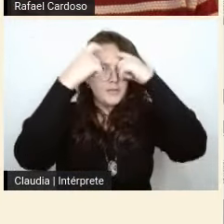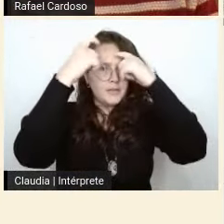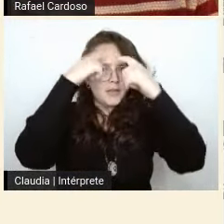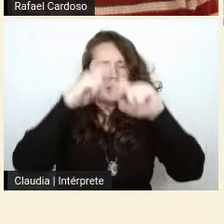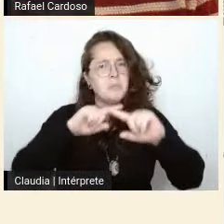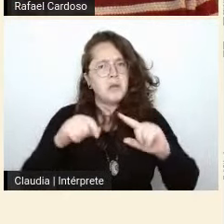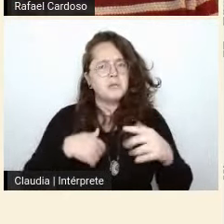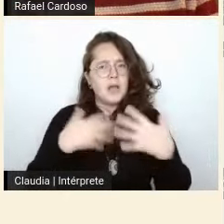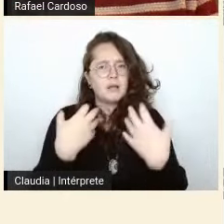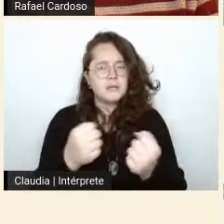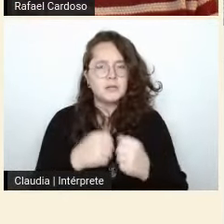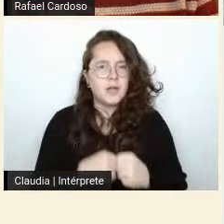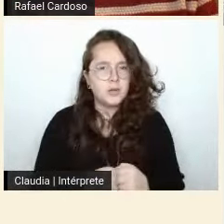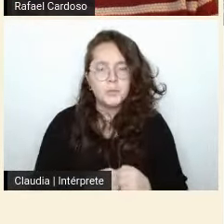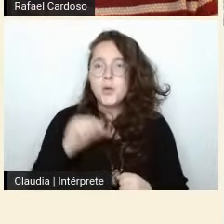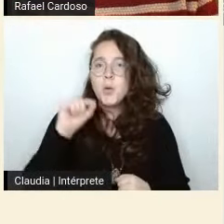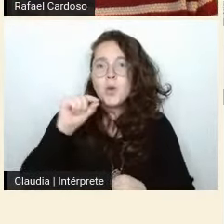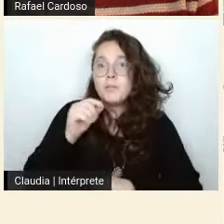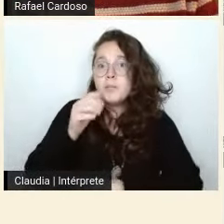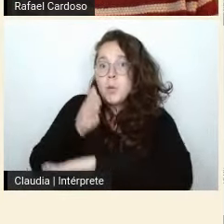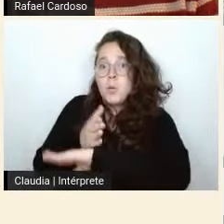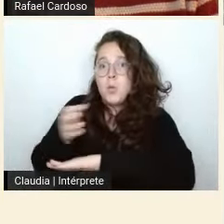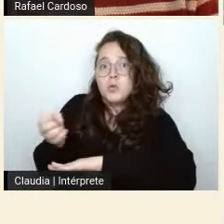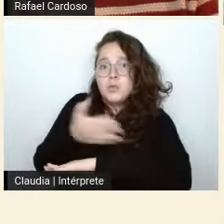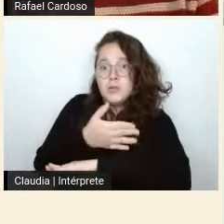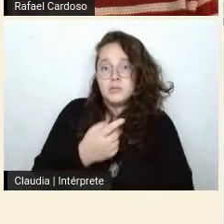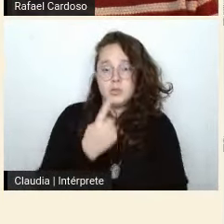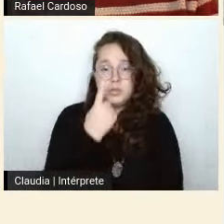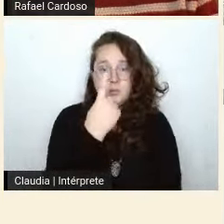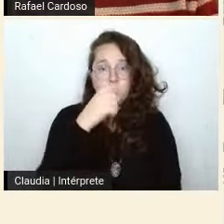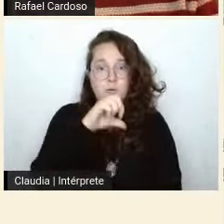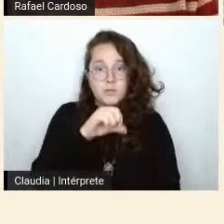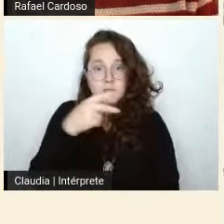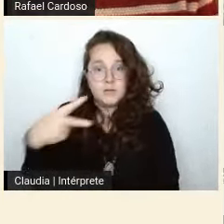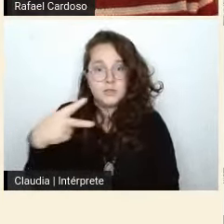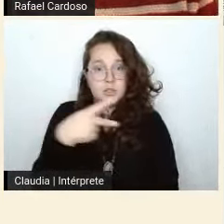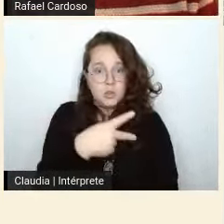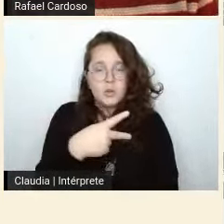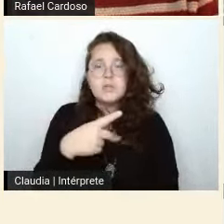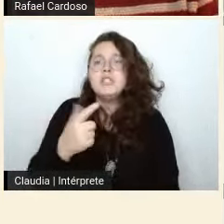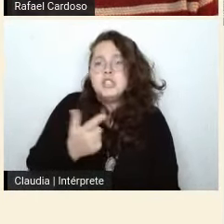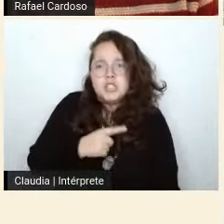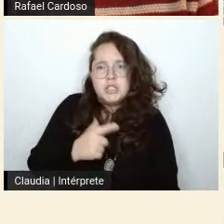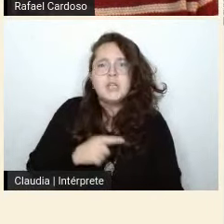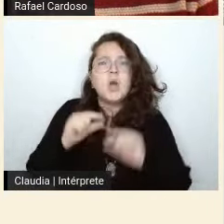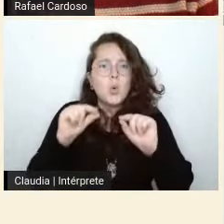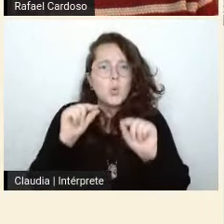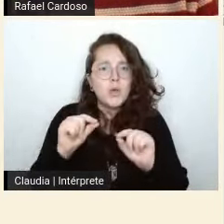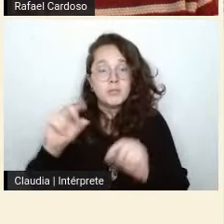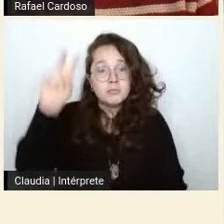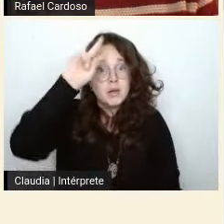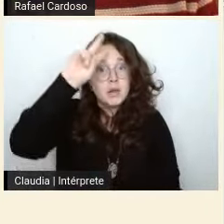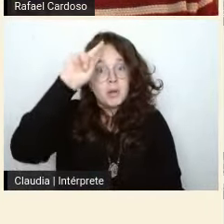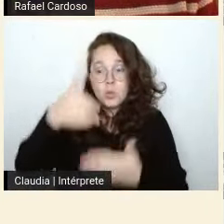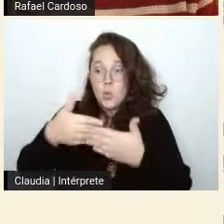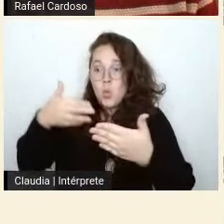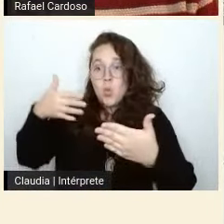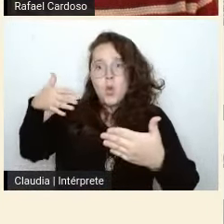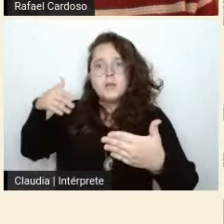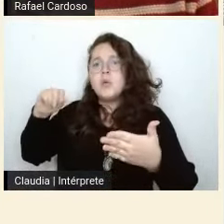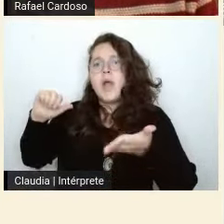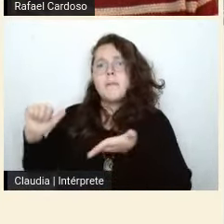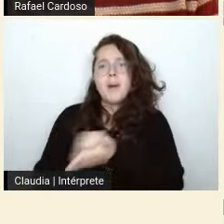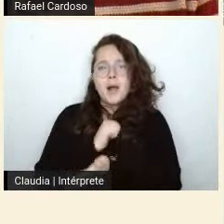22 teria resgatado o rural e o colonial, o indígena e a negritude, de um suposto apagamento